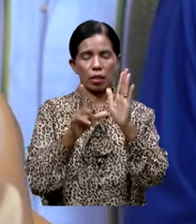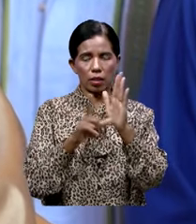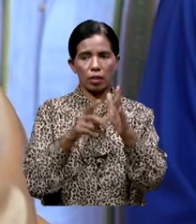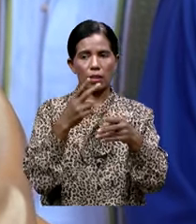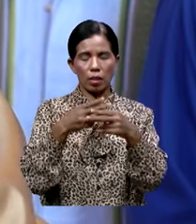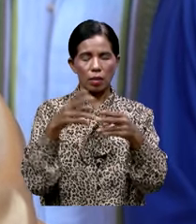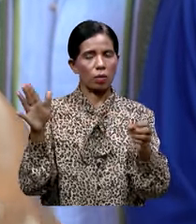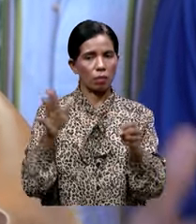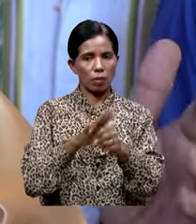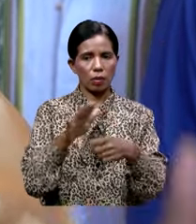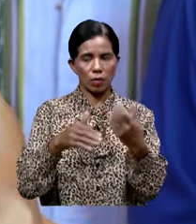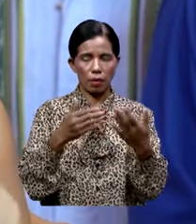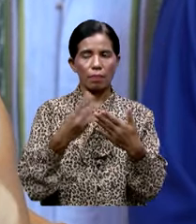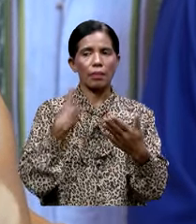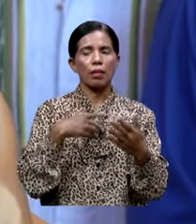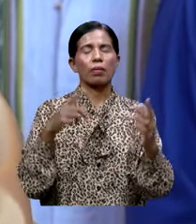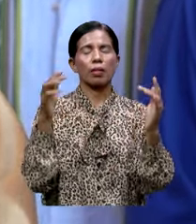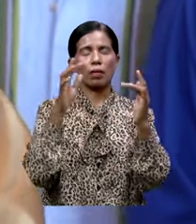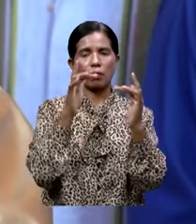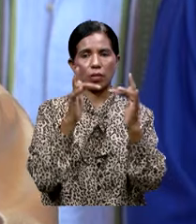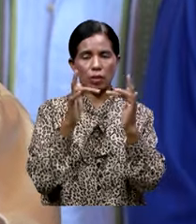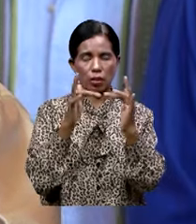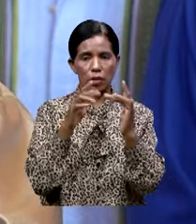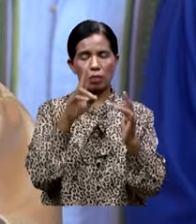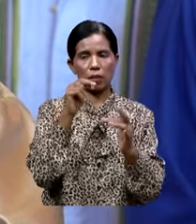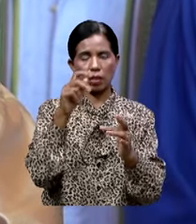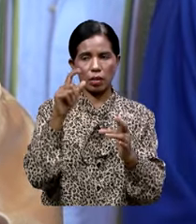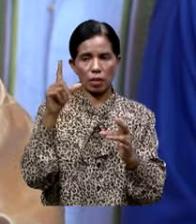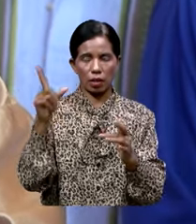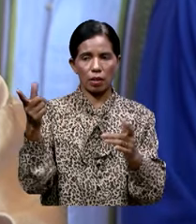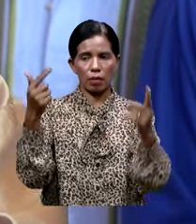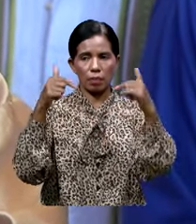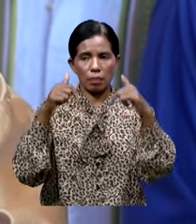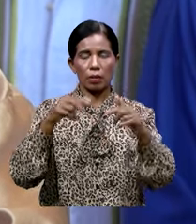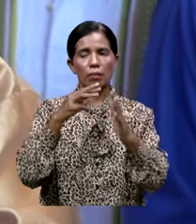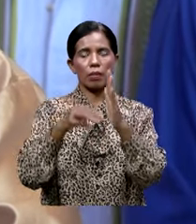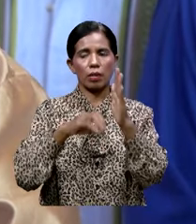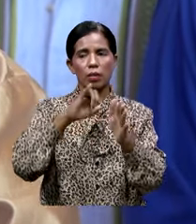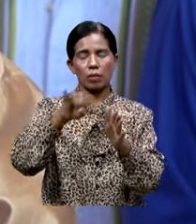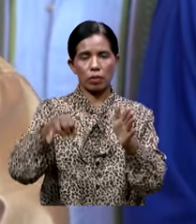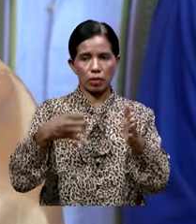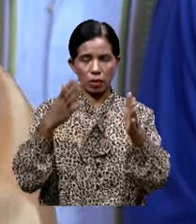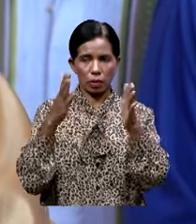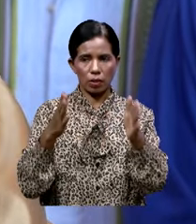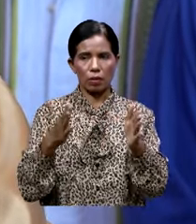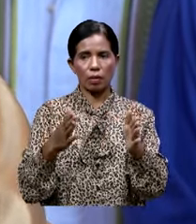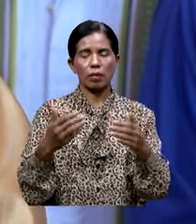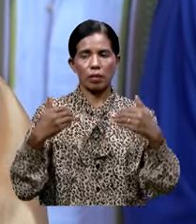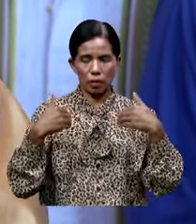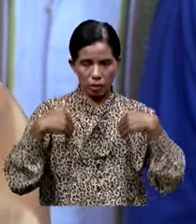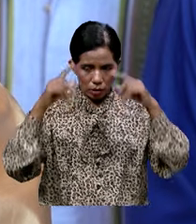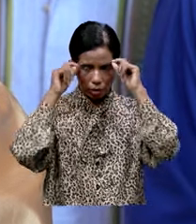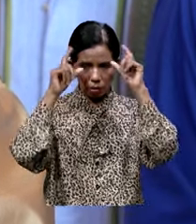completa, vamos anunciar o website, o Intelian, e veremos mais em média jornais, mesmo que é